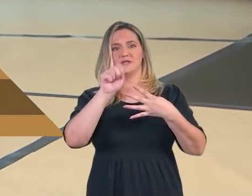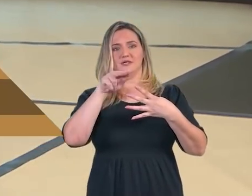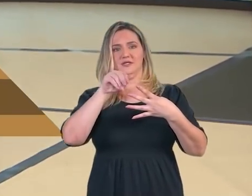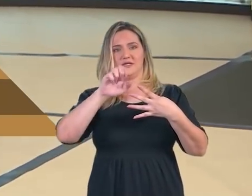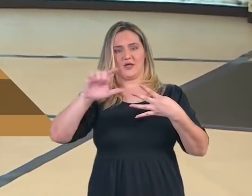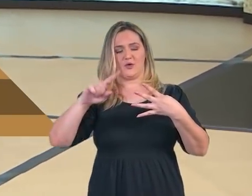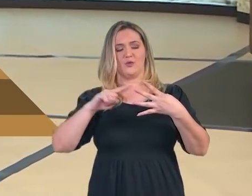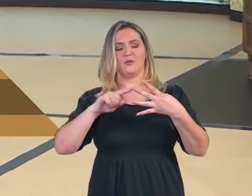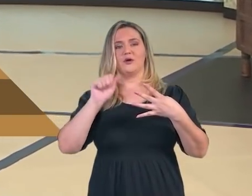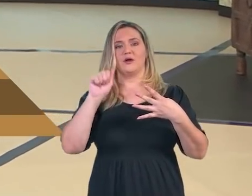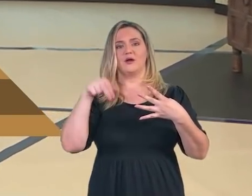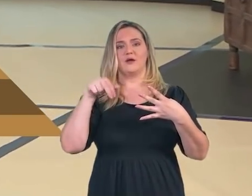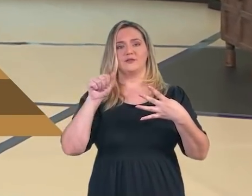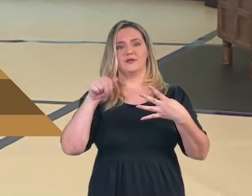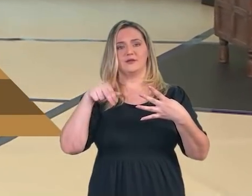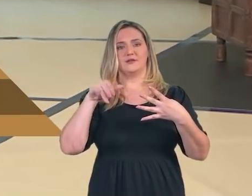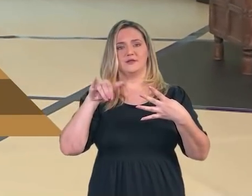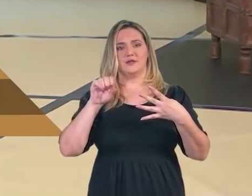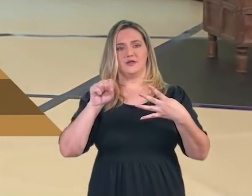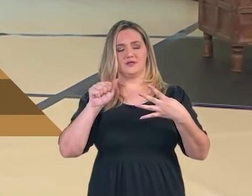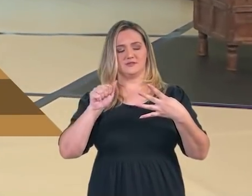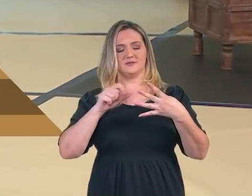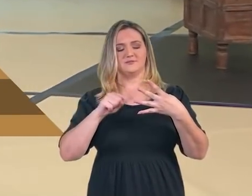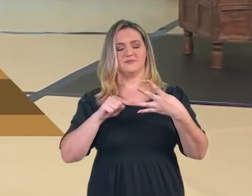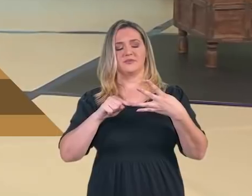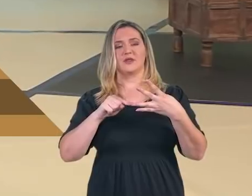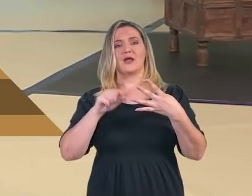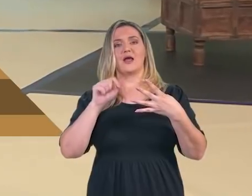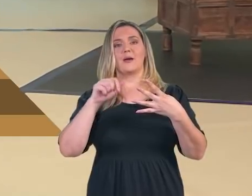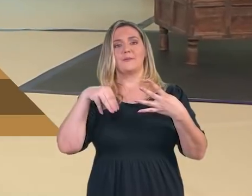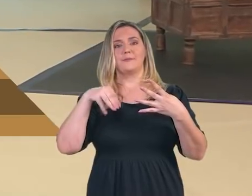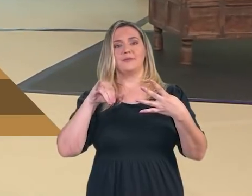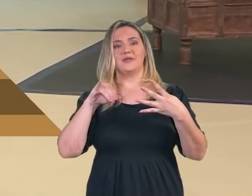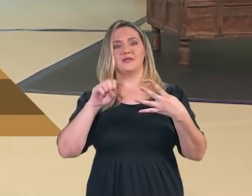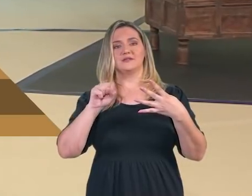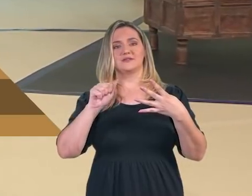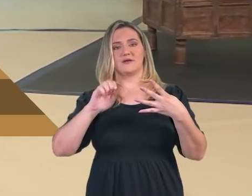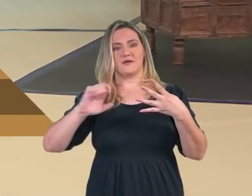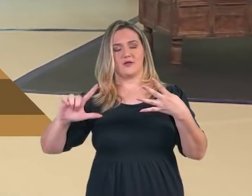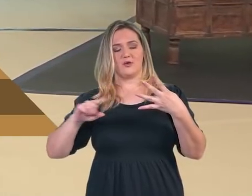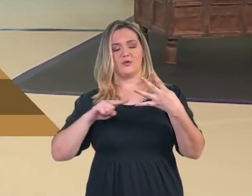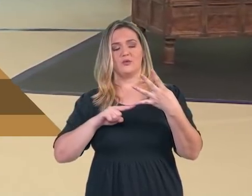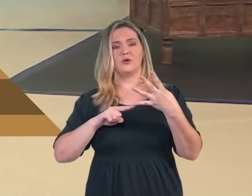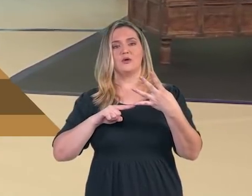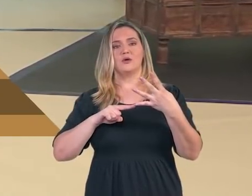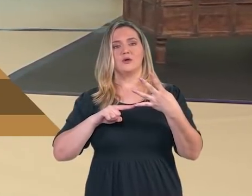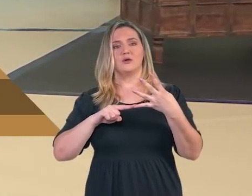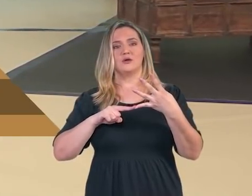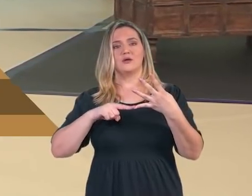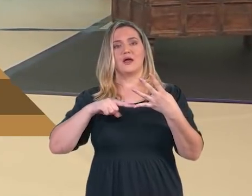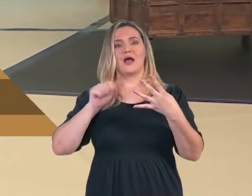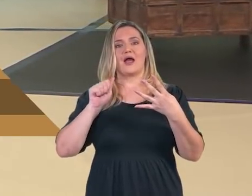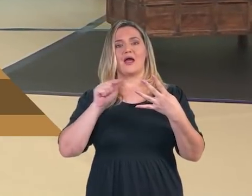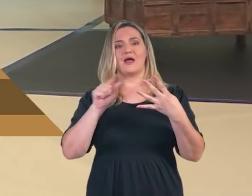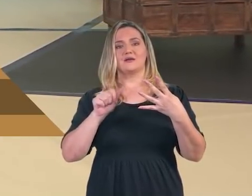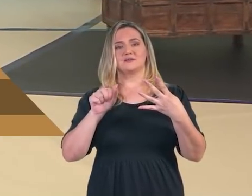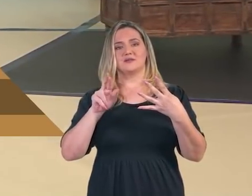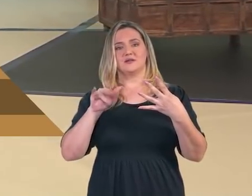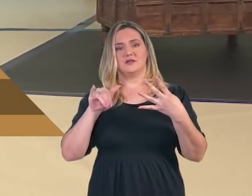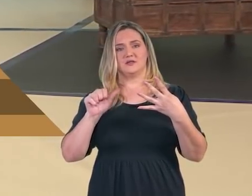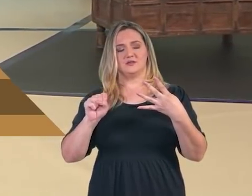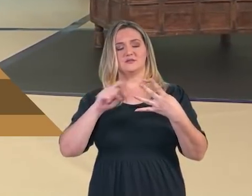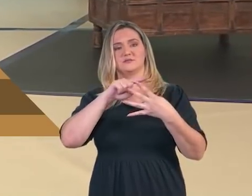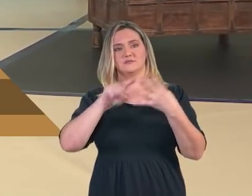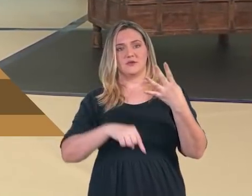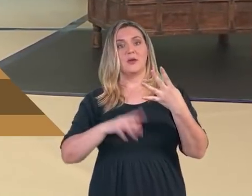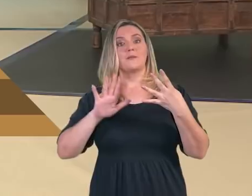Daniel, Ananias, Misael e Azarias. Mas note que, ao chegar ali, eles tiveram seus nomes trocados por